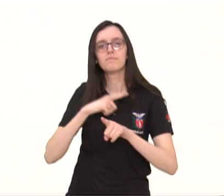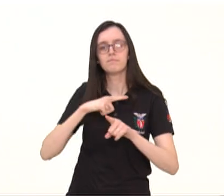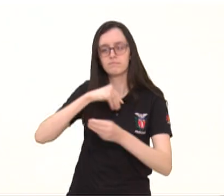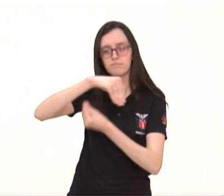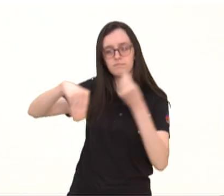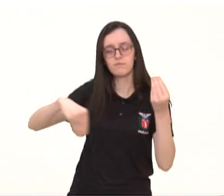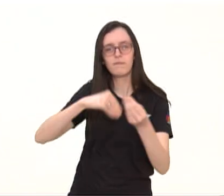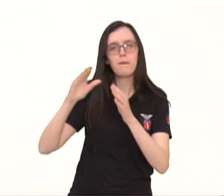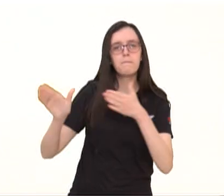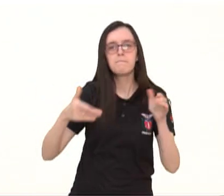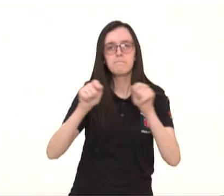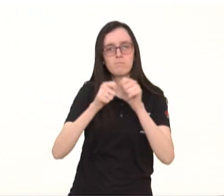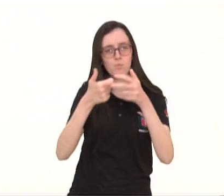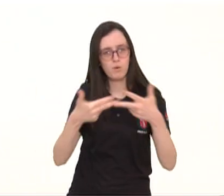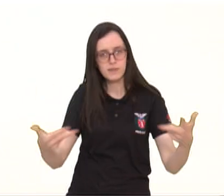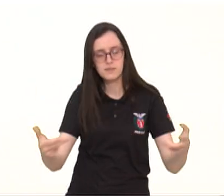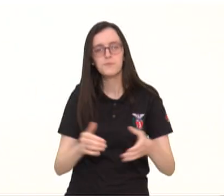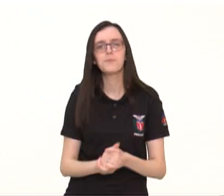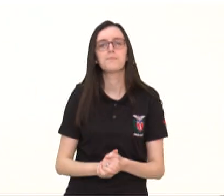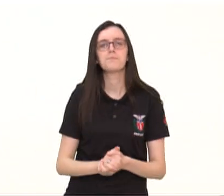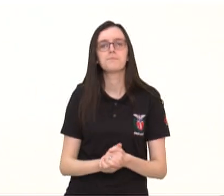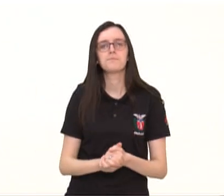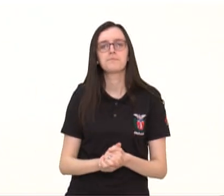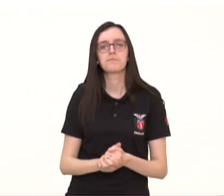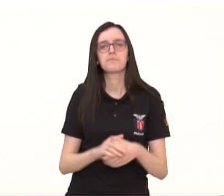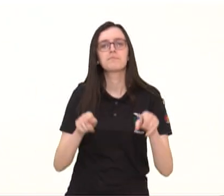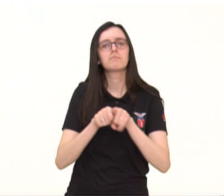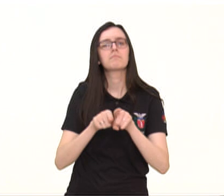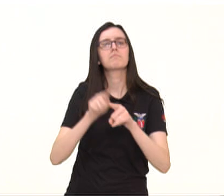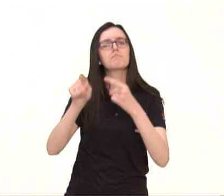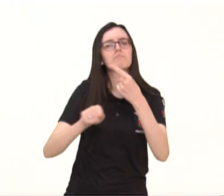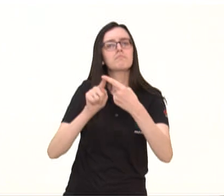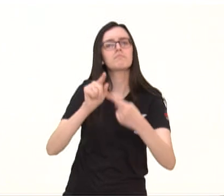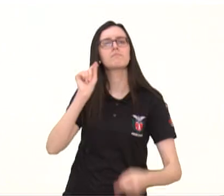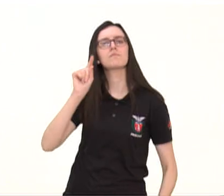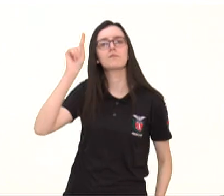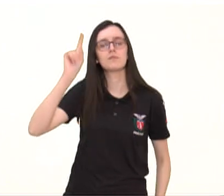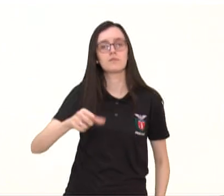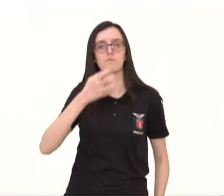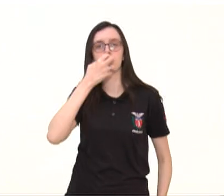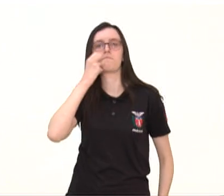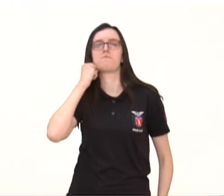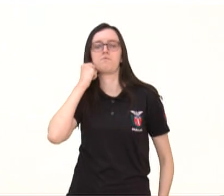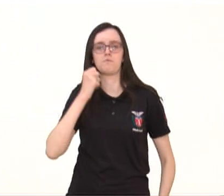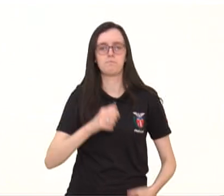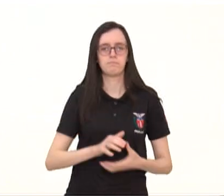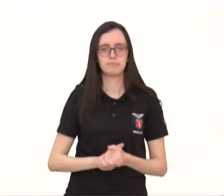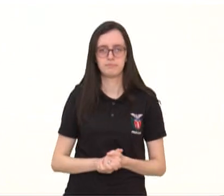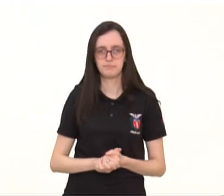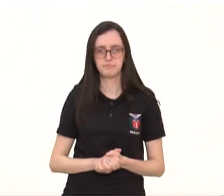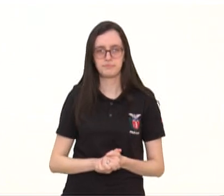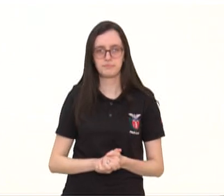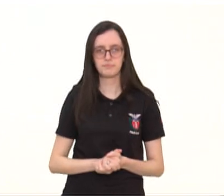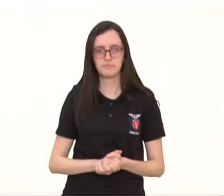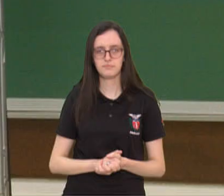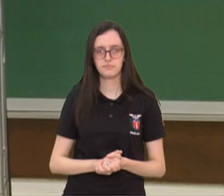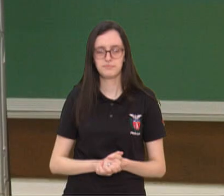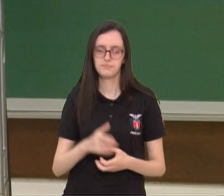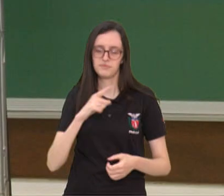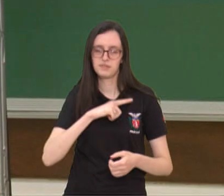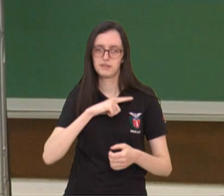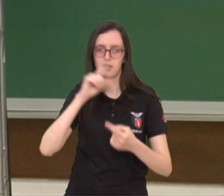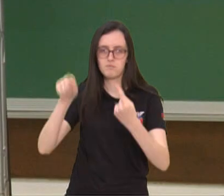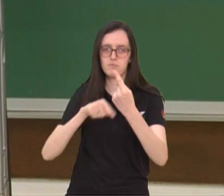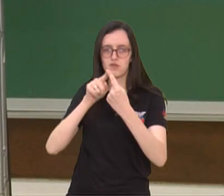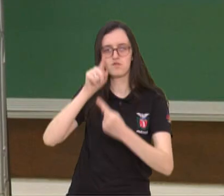produção. E que vista o quê? O lucro. Tem em vista aí o